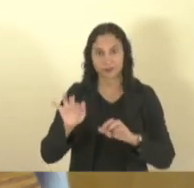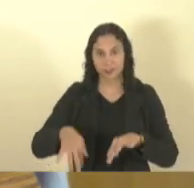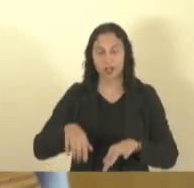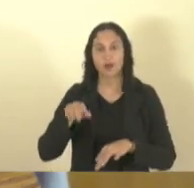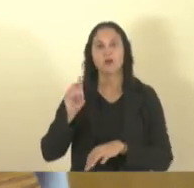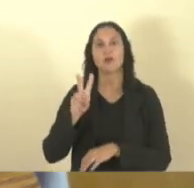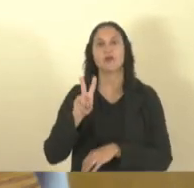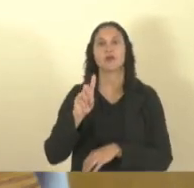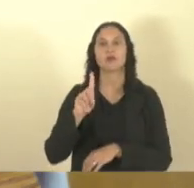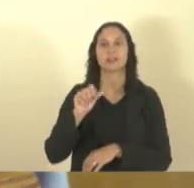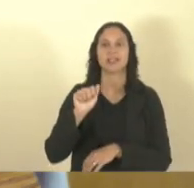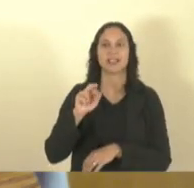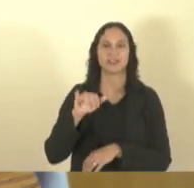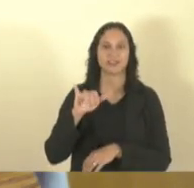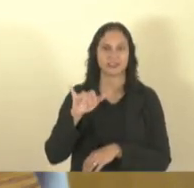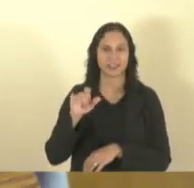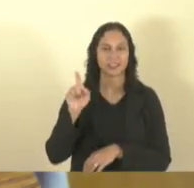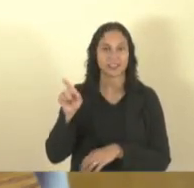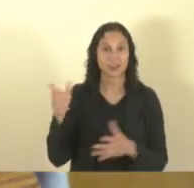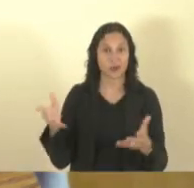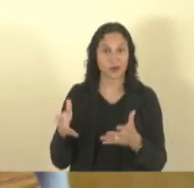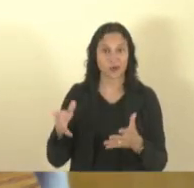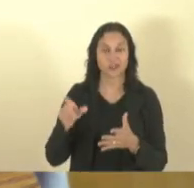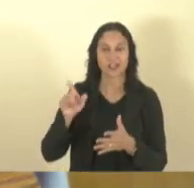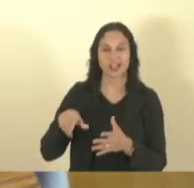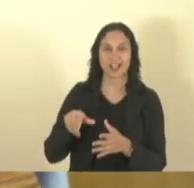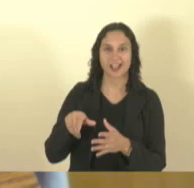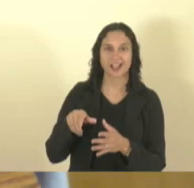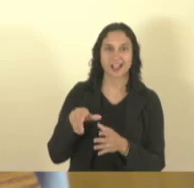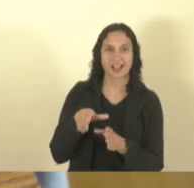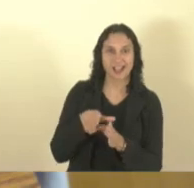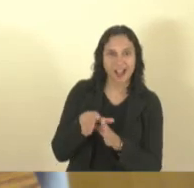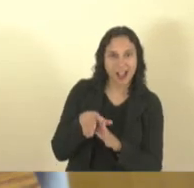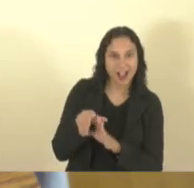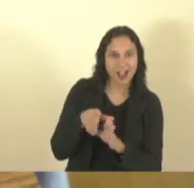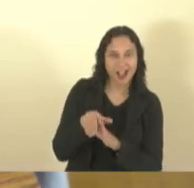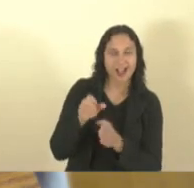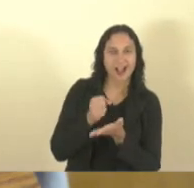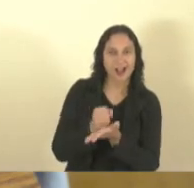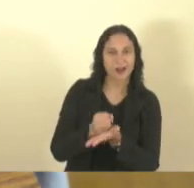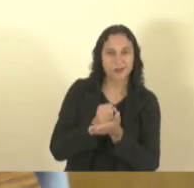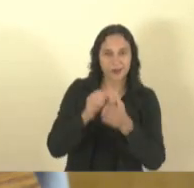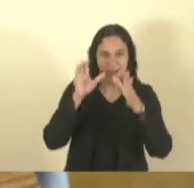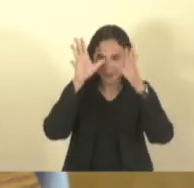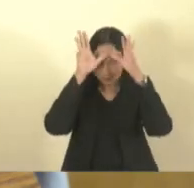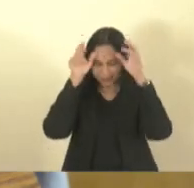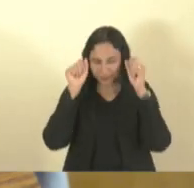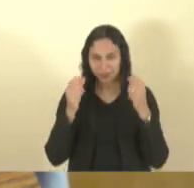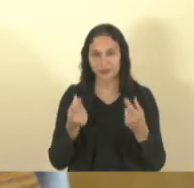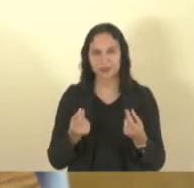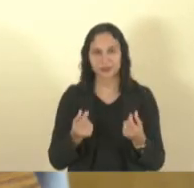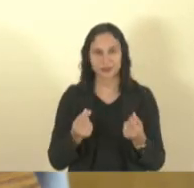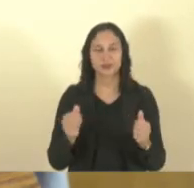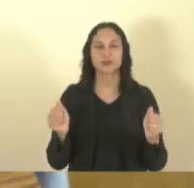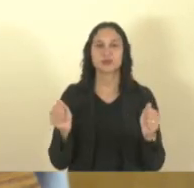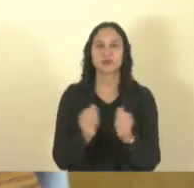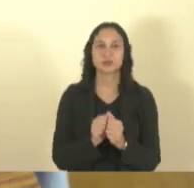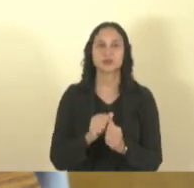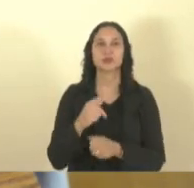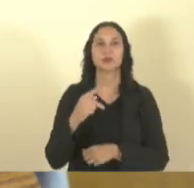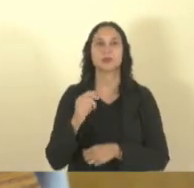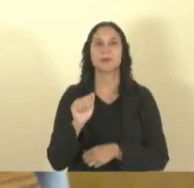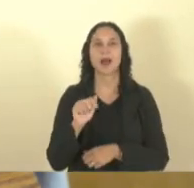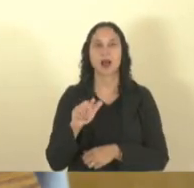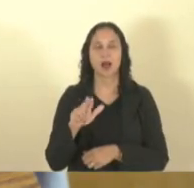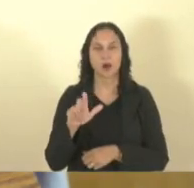Davi Diniz, conselheiro hoje lá do Tribunal de Contas, junto com o Paulo e o Marcelo, onde